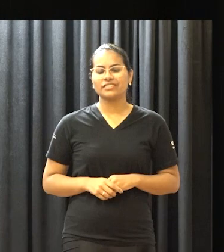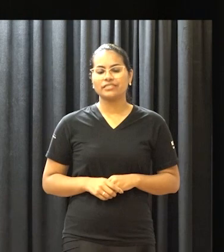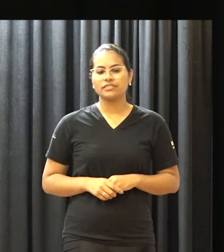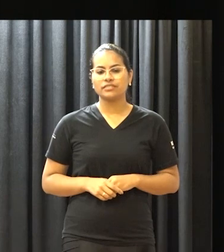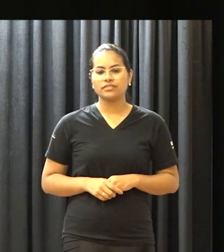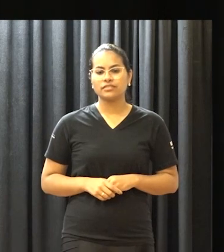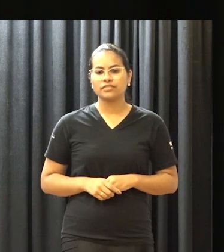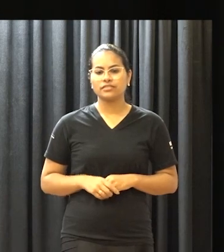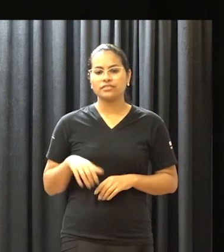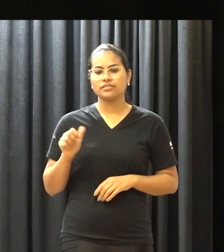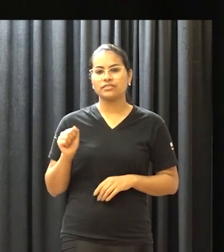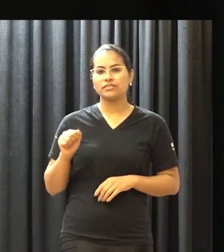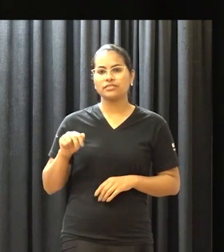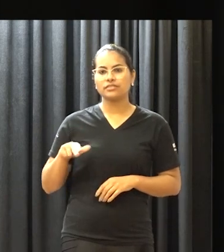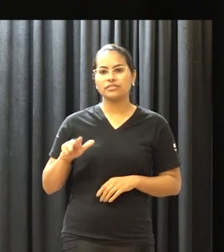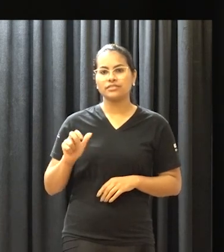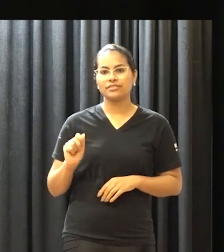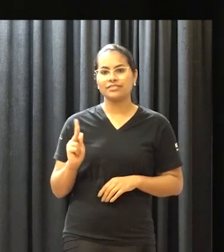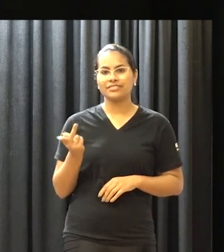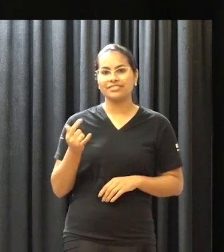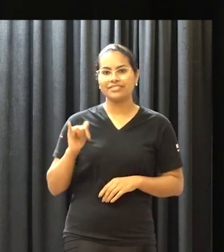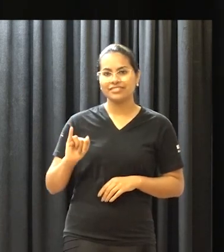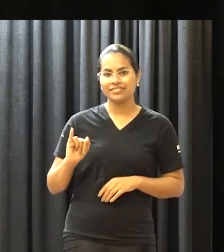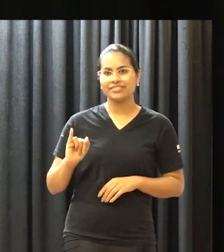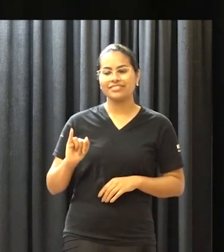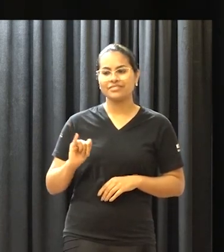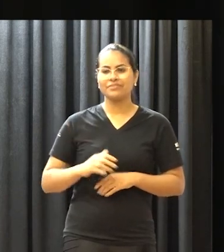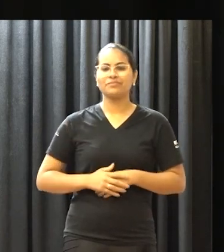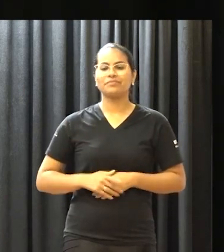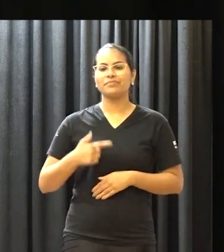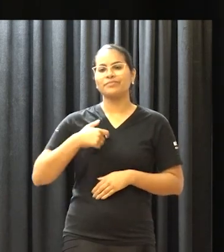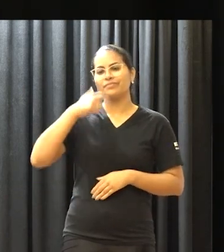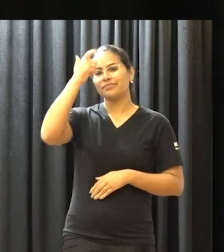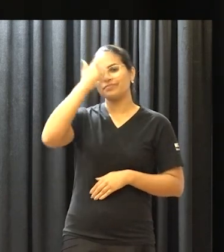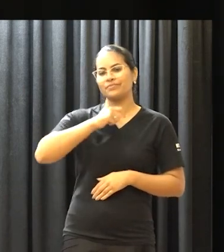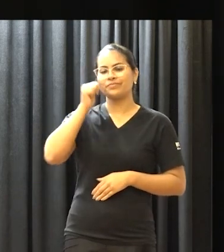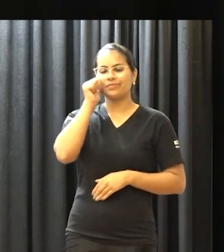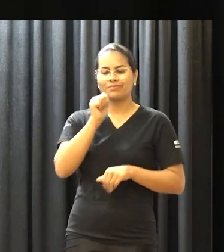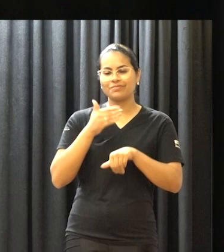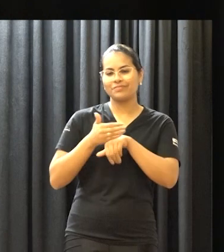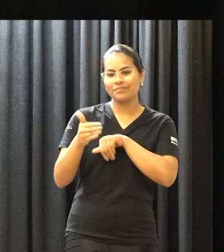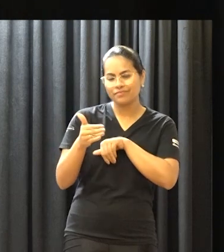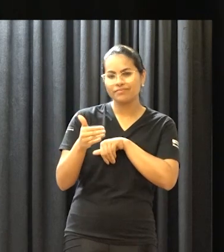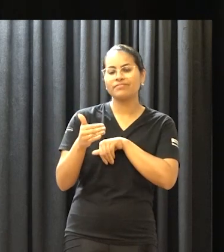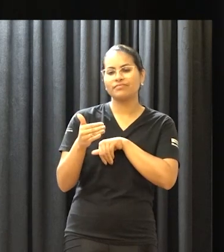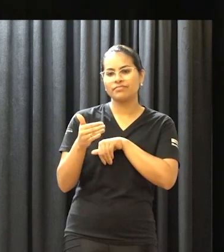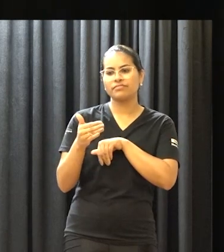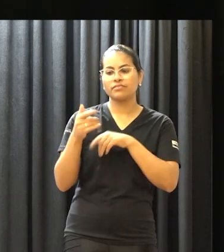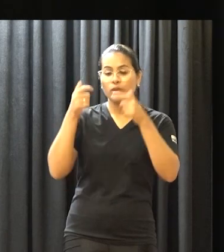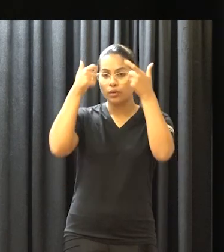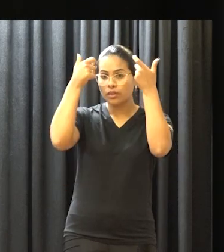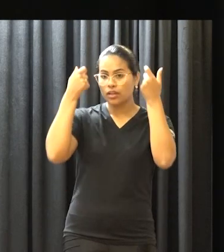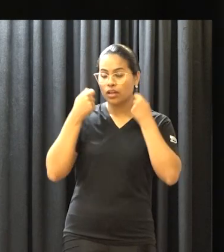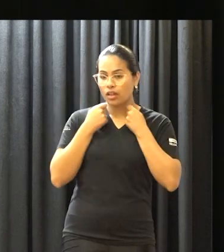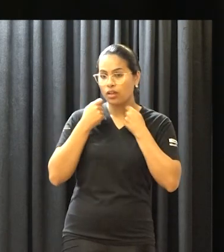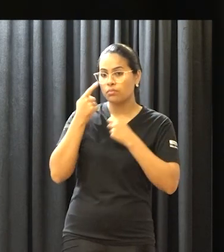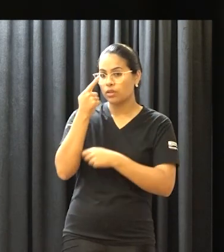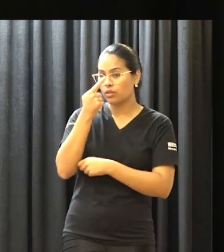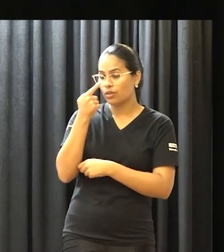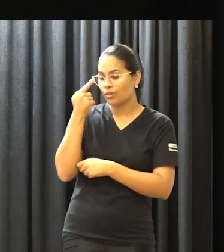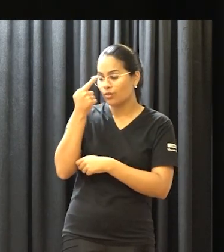Eu sou a Anaí, sou uma mulher branca, tenho olhos e cabelos castanhos e